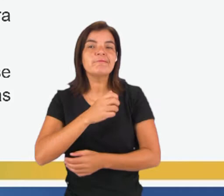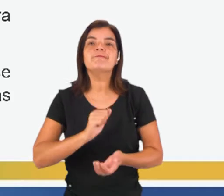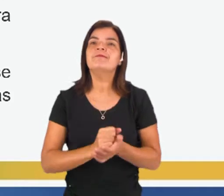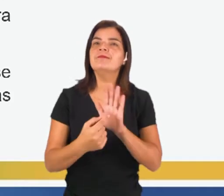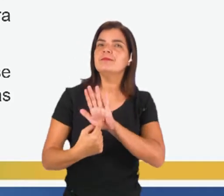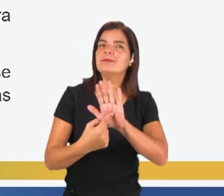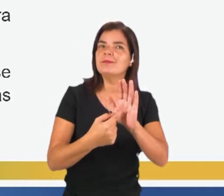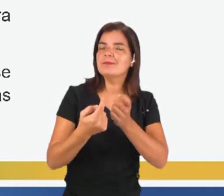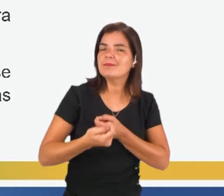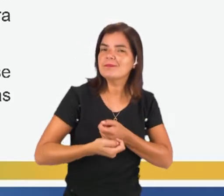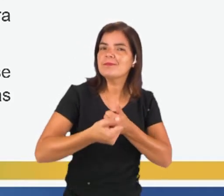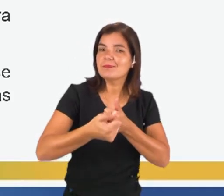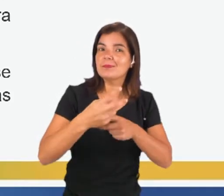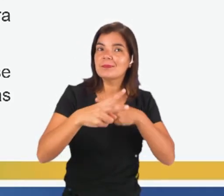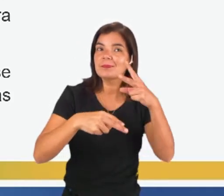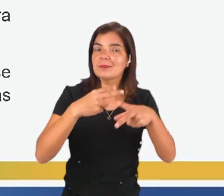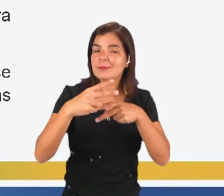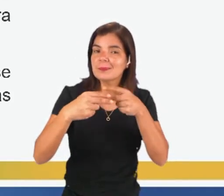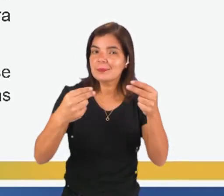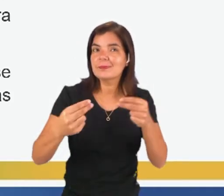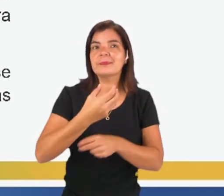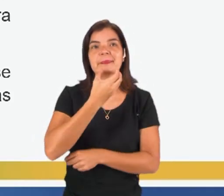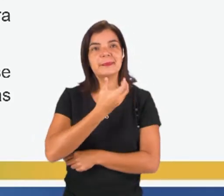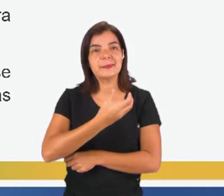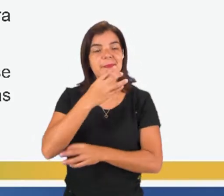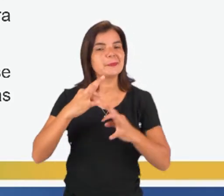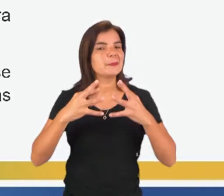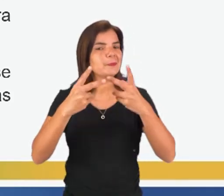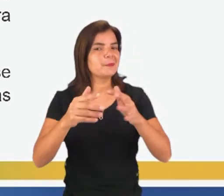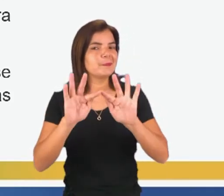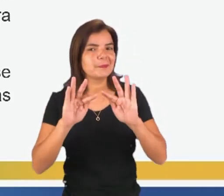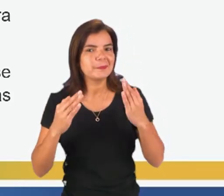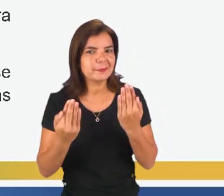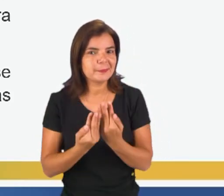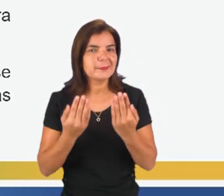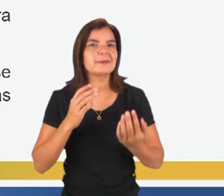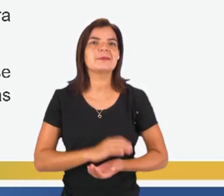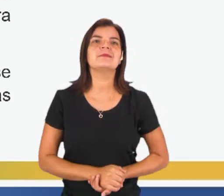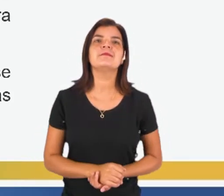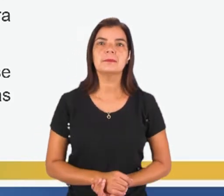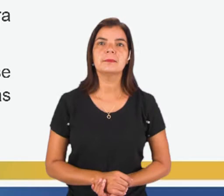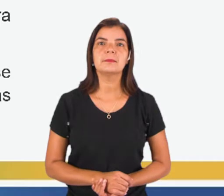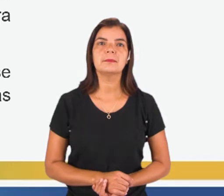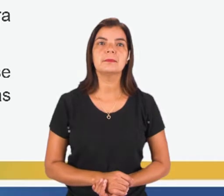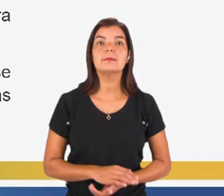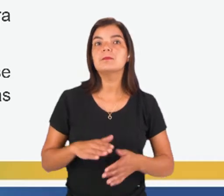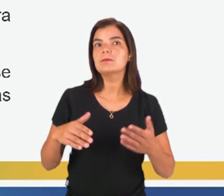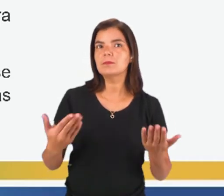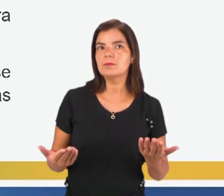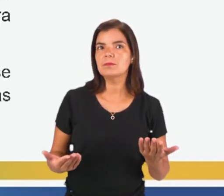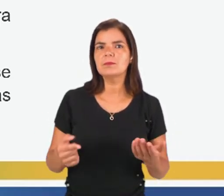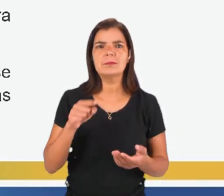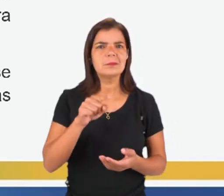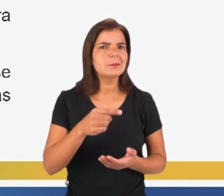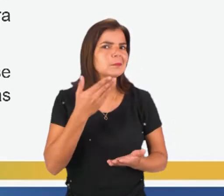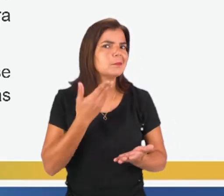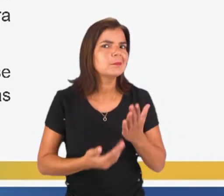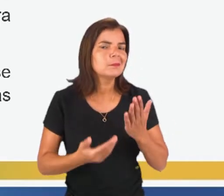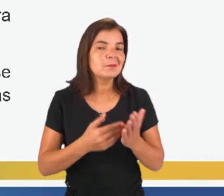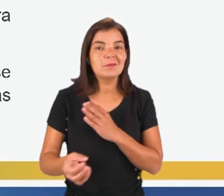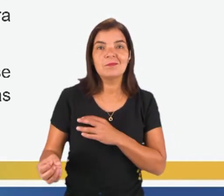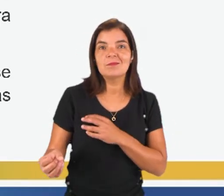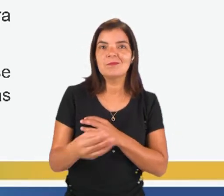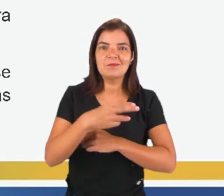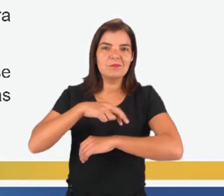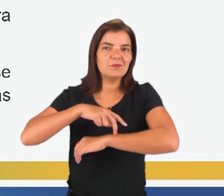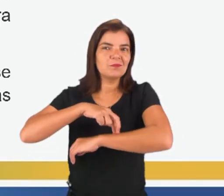Natal, além de oferecer dicas de presentes natalinos para toda a família. Ademais, você não deve